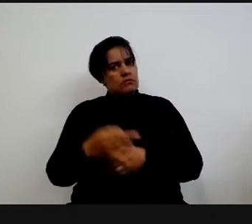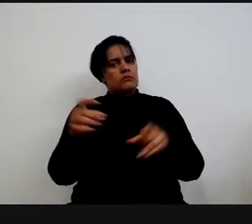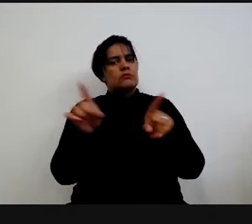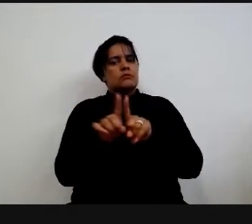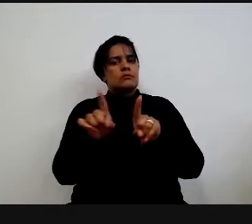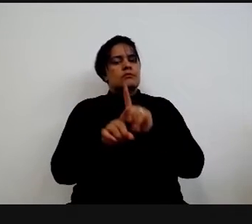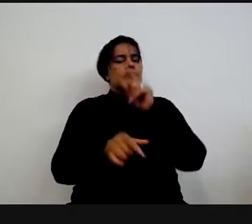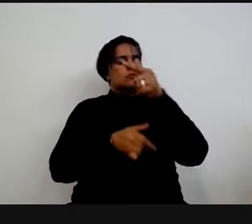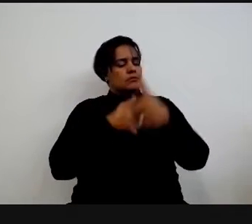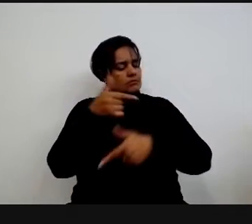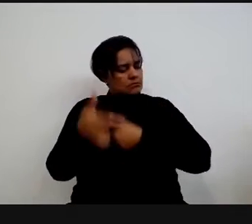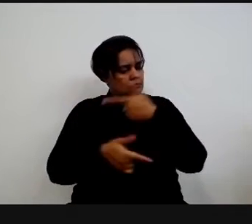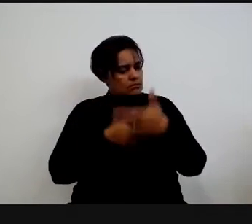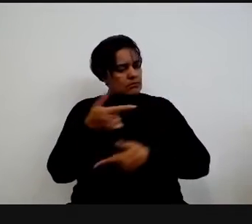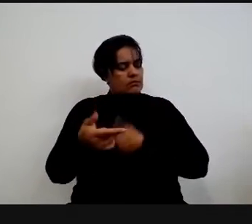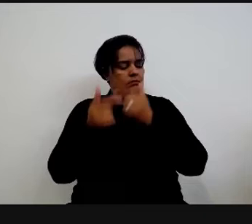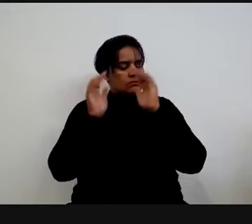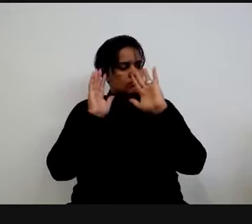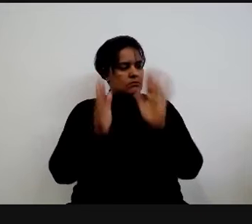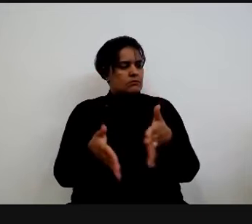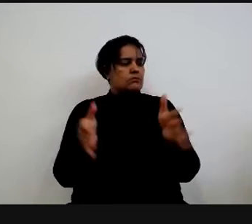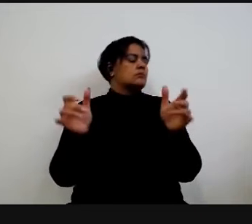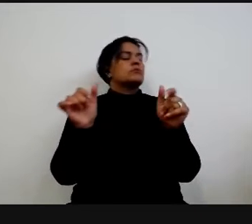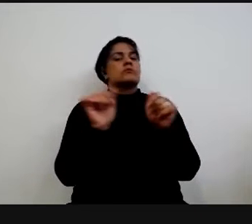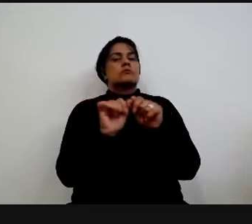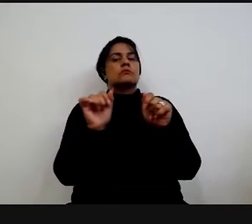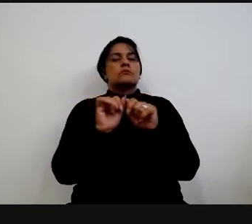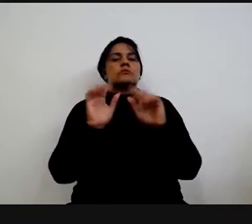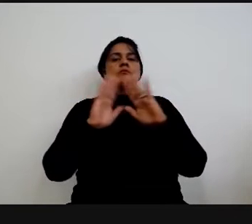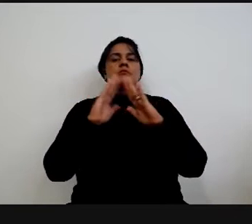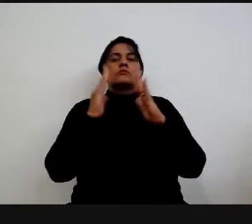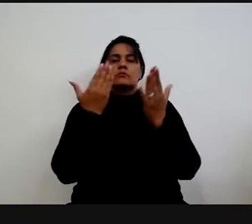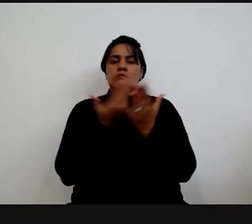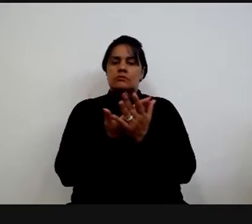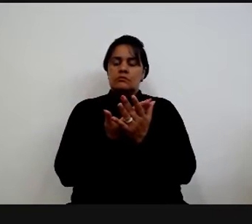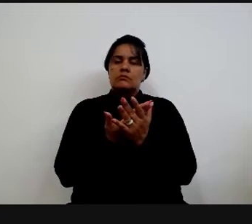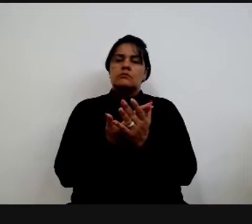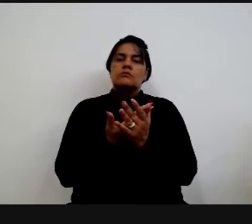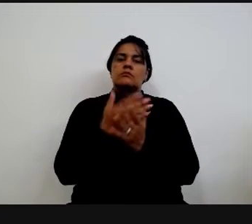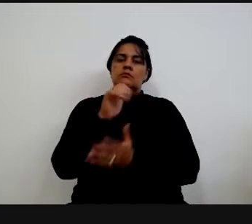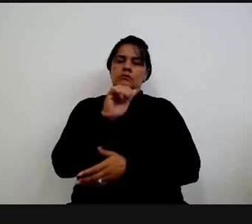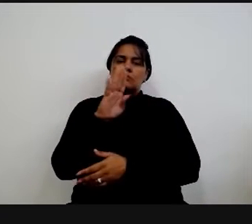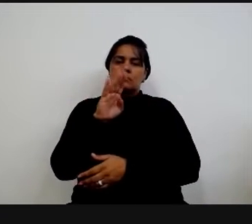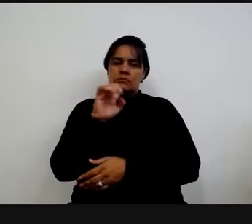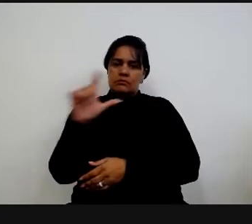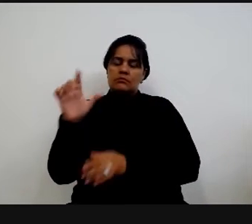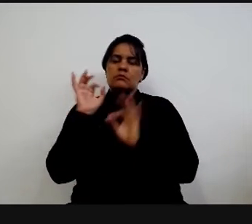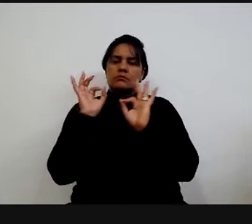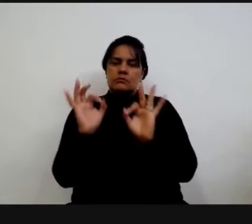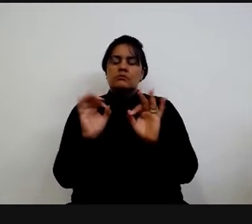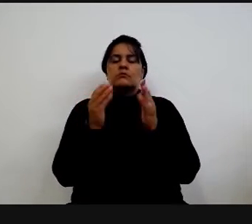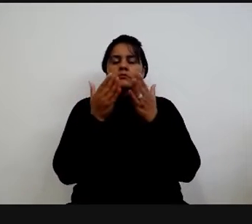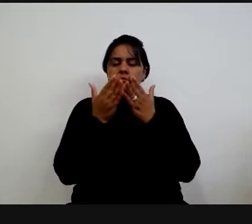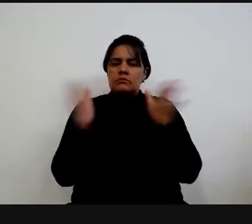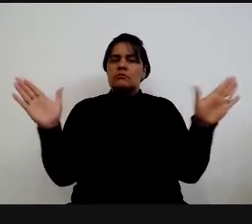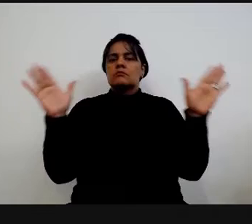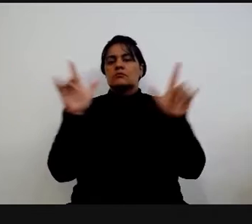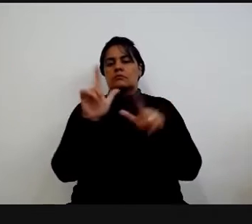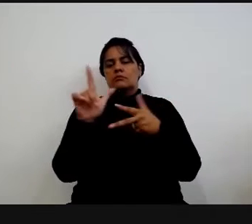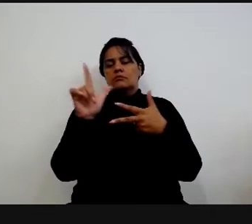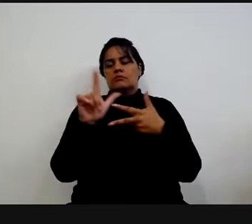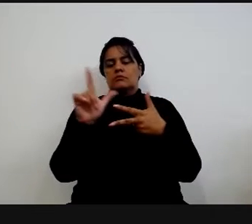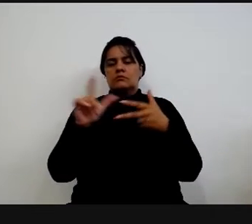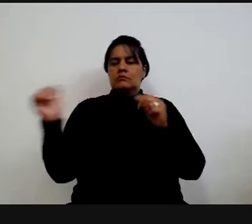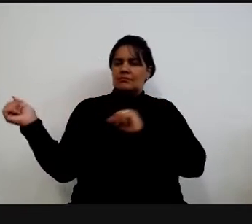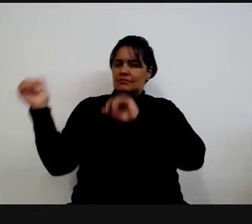feito pelas escolas do Legislativo, pela ABEL, de abrir as portas do Poder Legislativo para o cidadão.